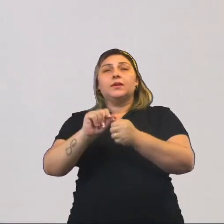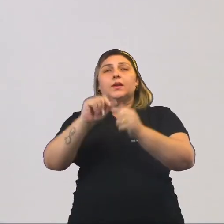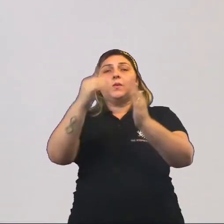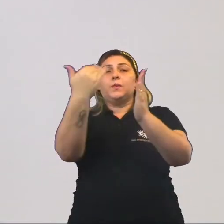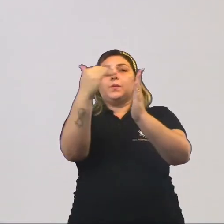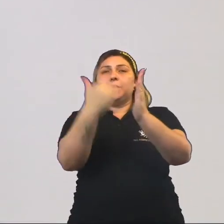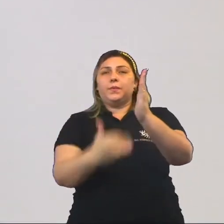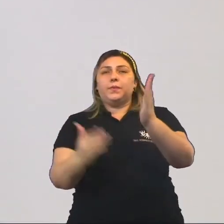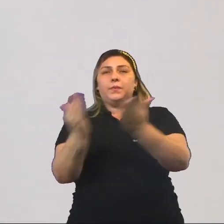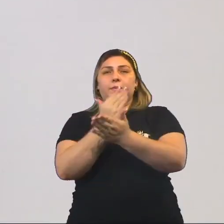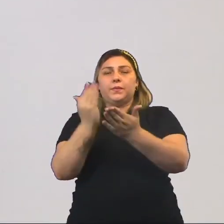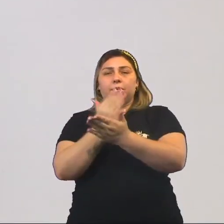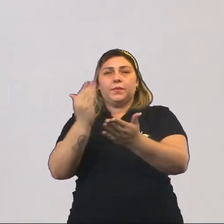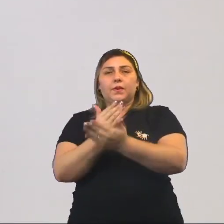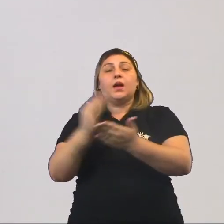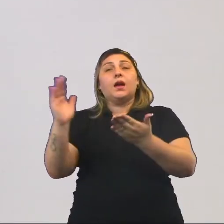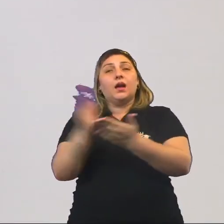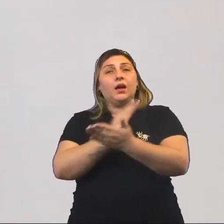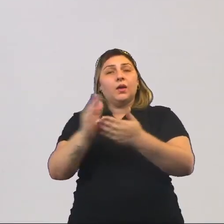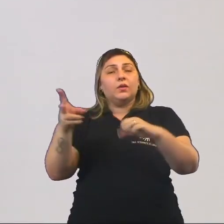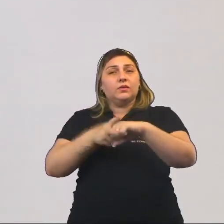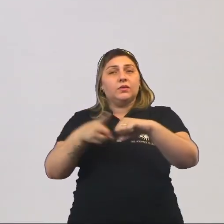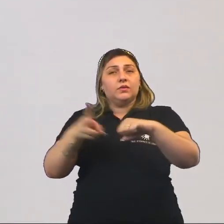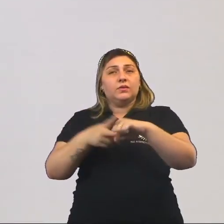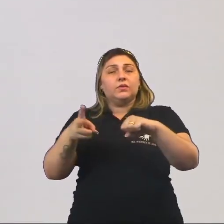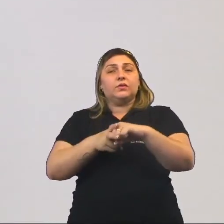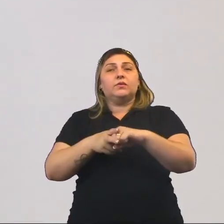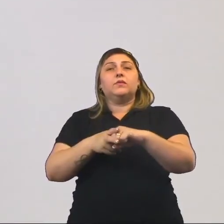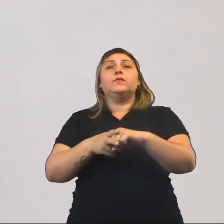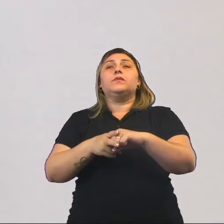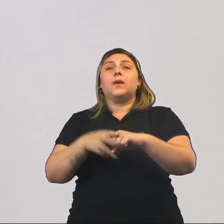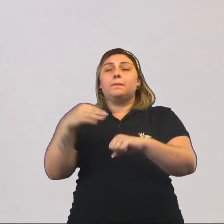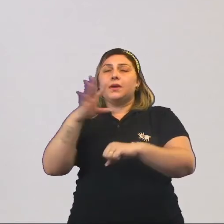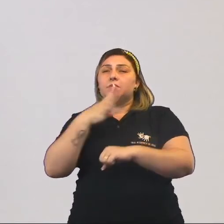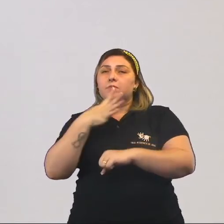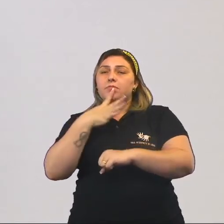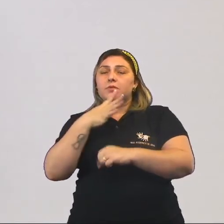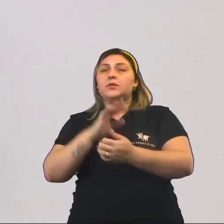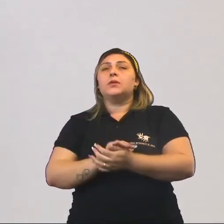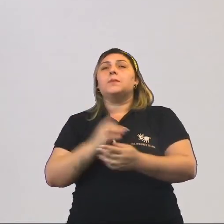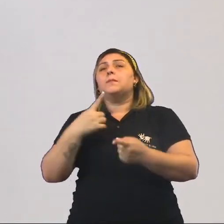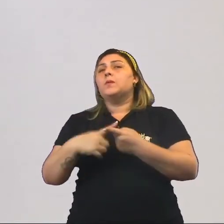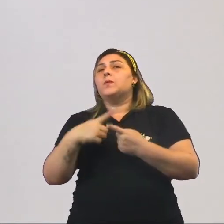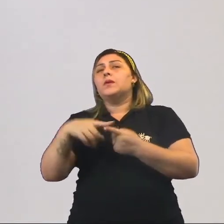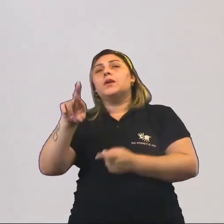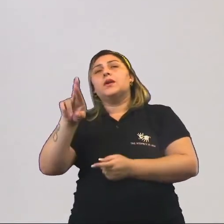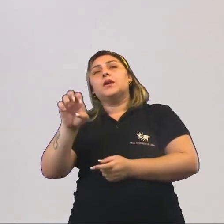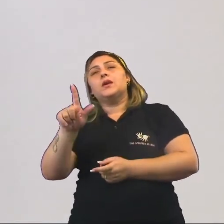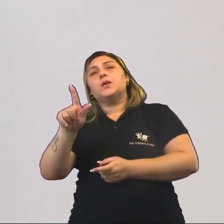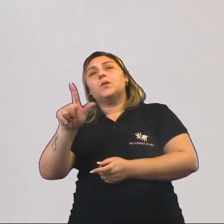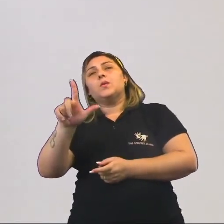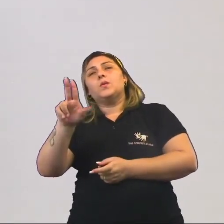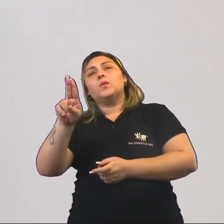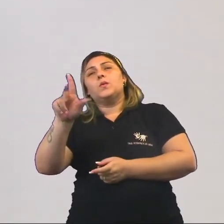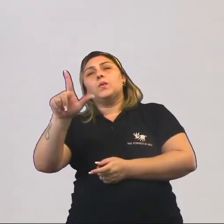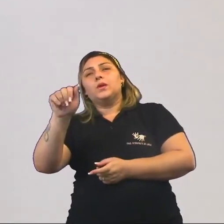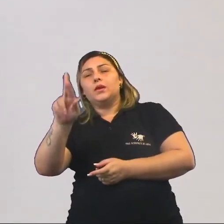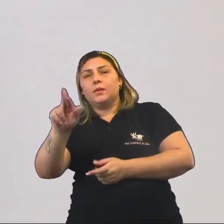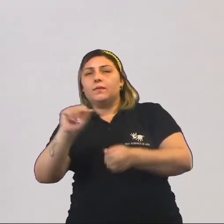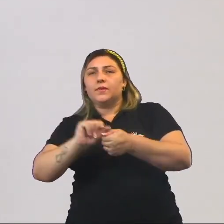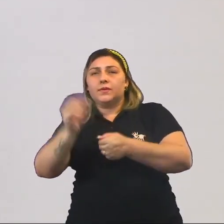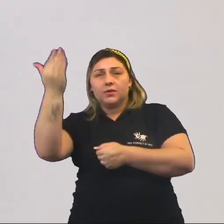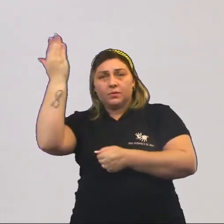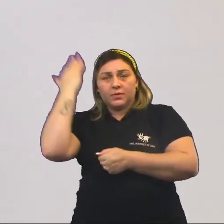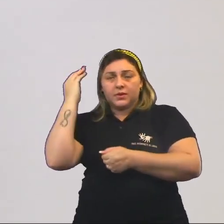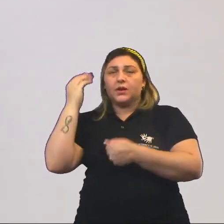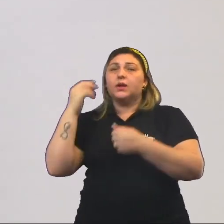lista no caderno de vocês com alguns dos verbos regulares mais conhecidos. Por que eu chamo de verbo regular? Porque para fazer o